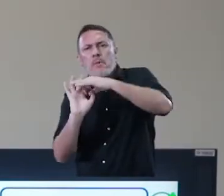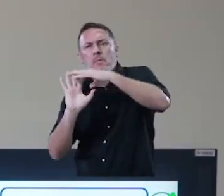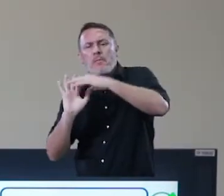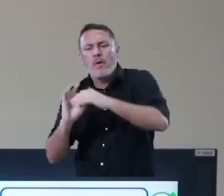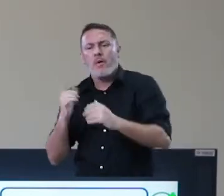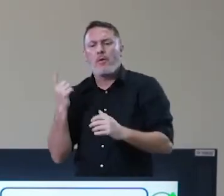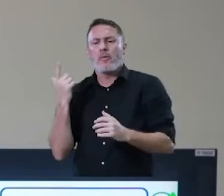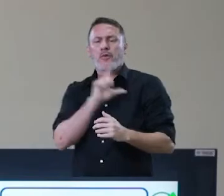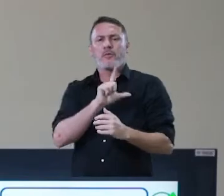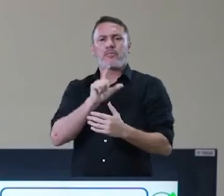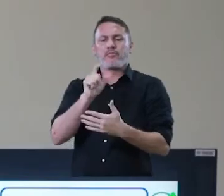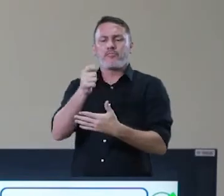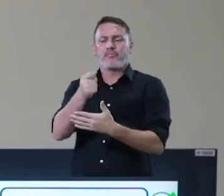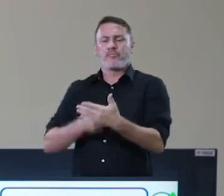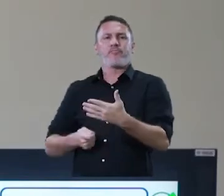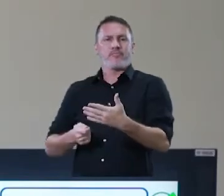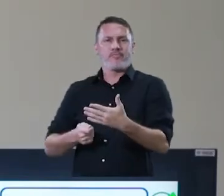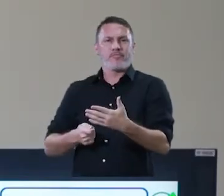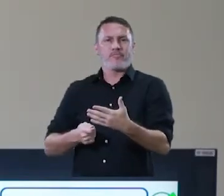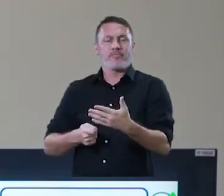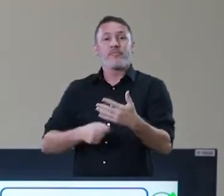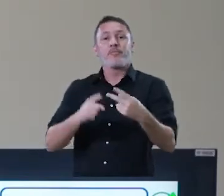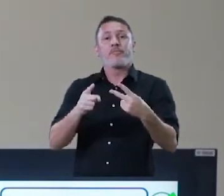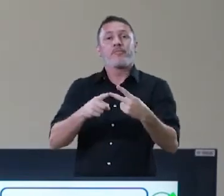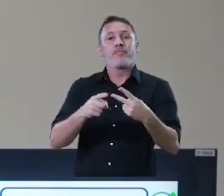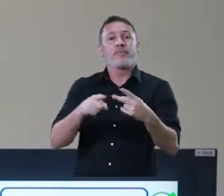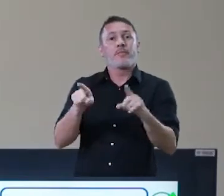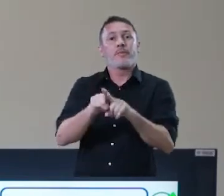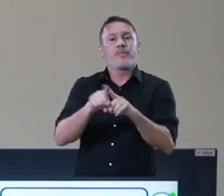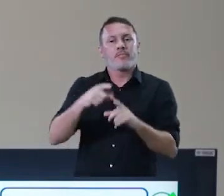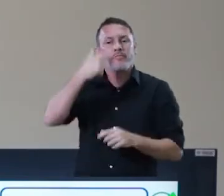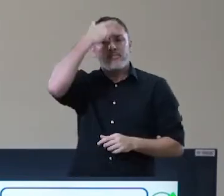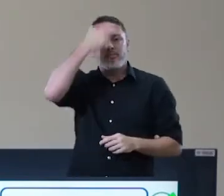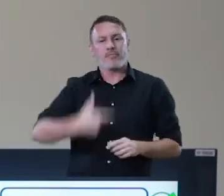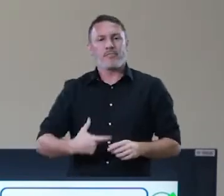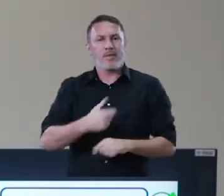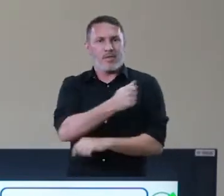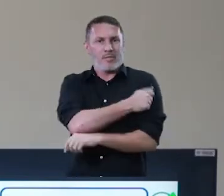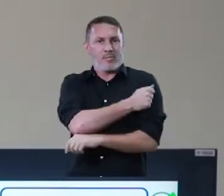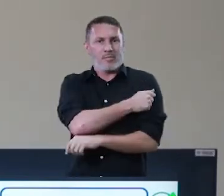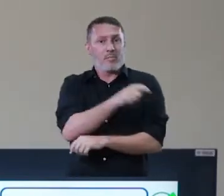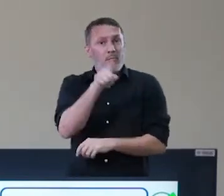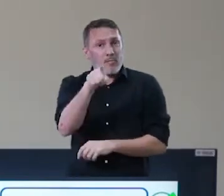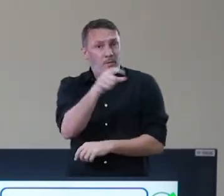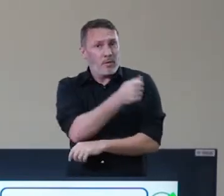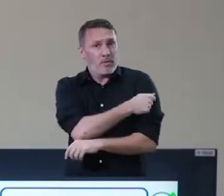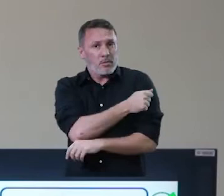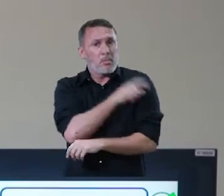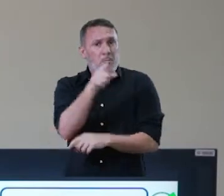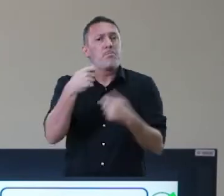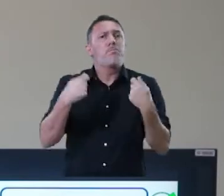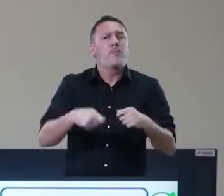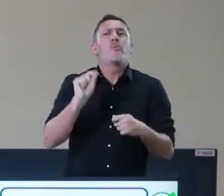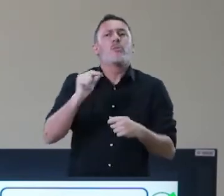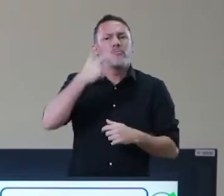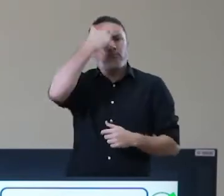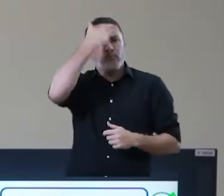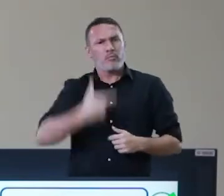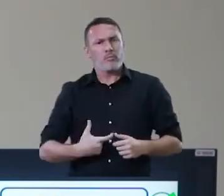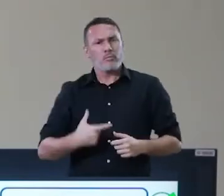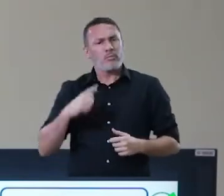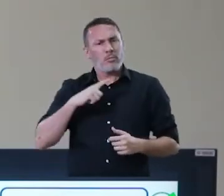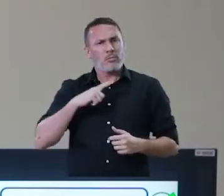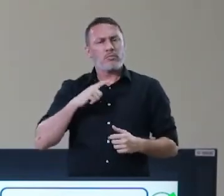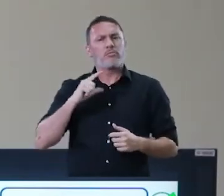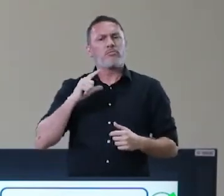caminhos para alcançar a redação. Falei também sobre a postura do aluno. Você, aluno, precisa ter